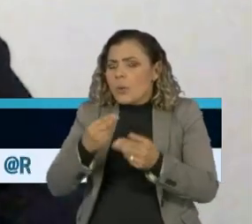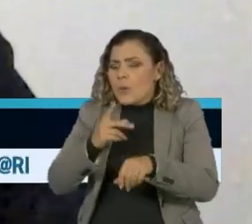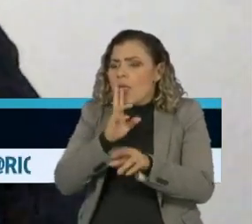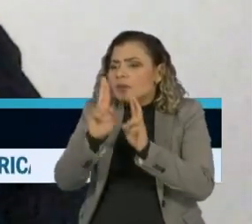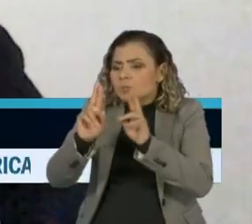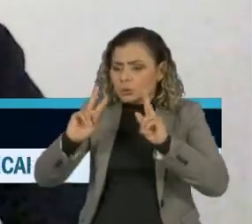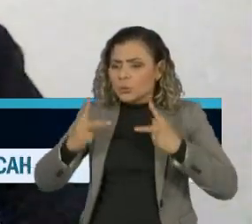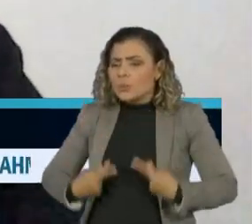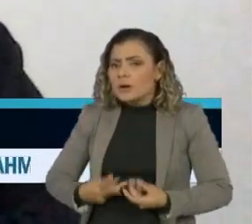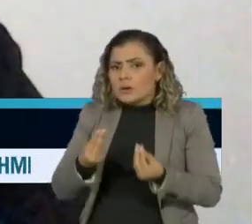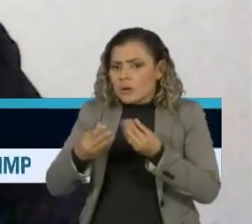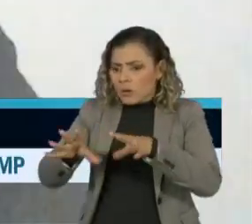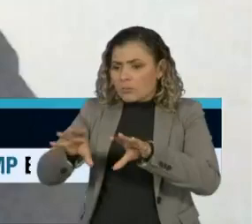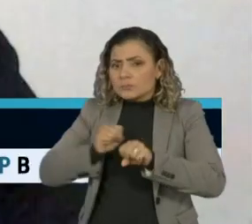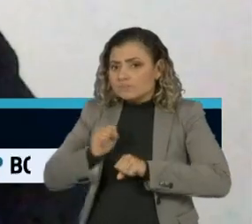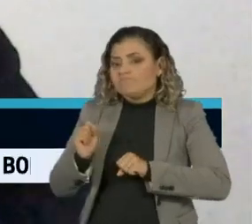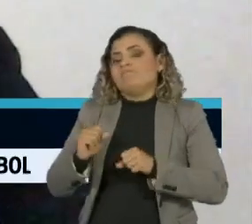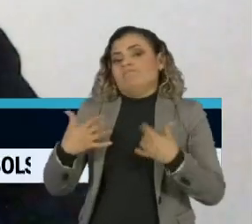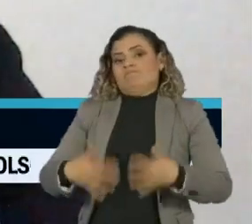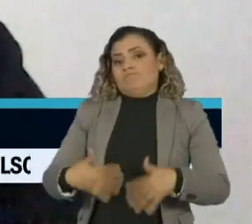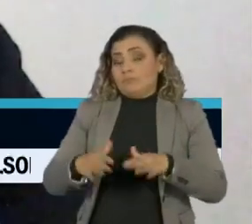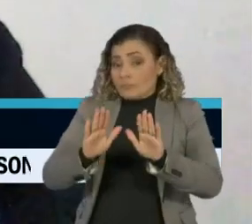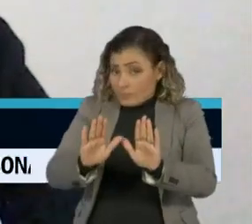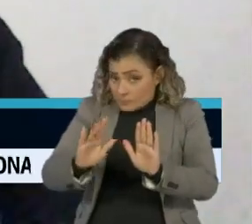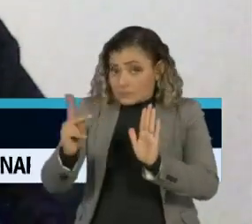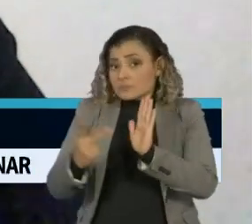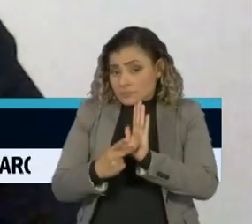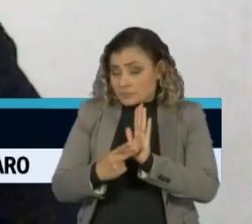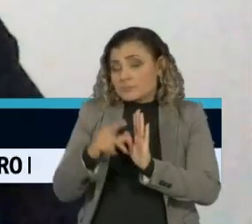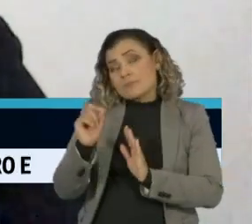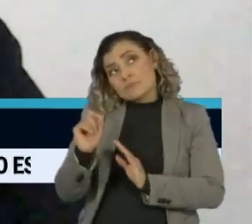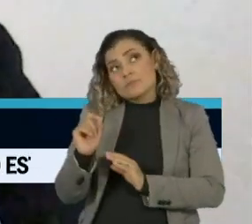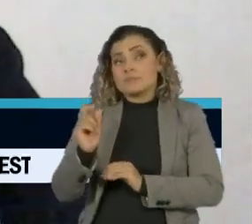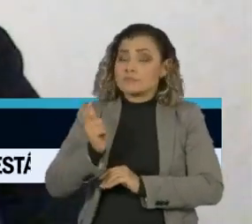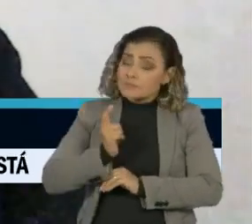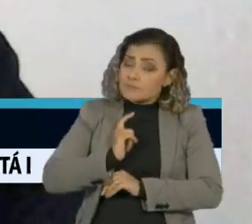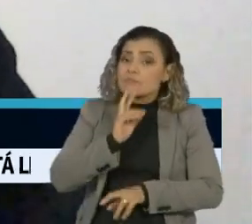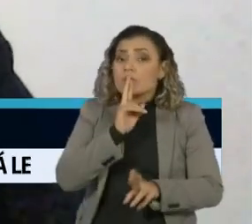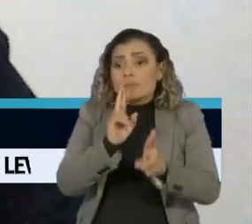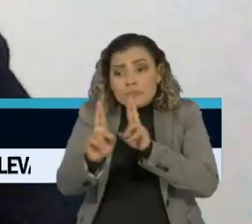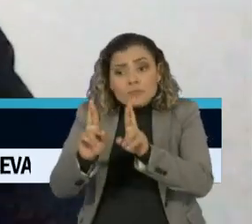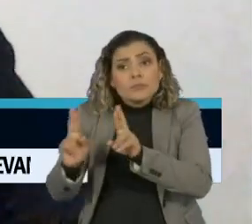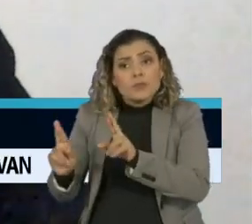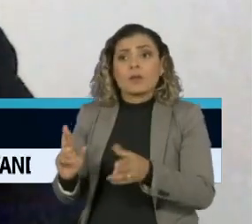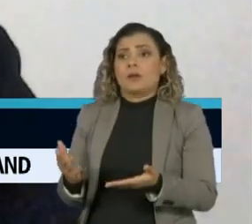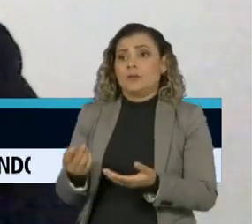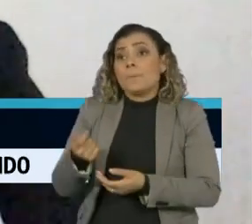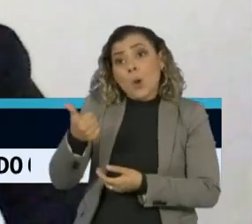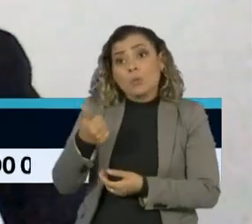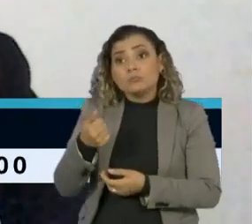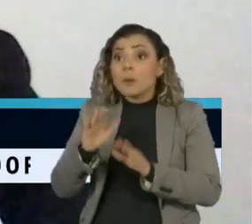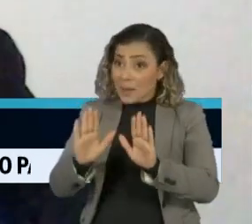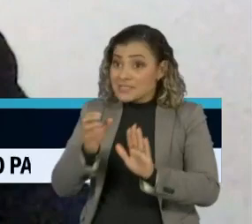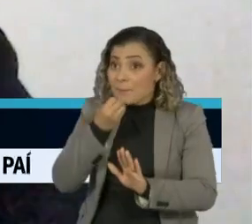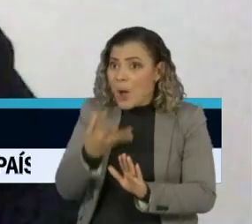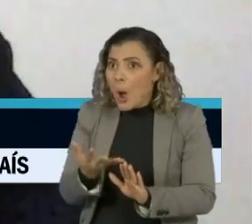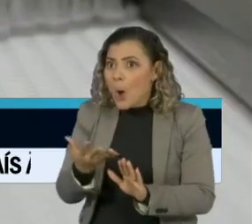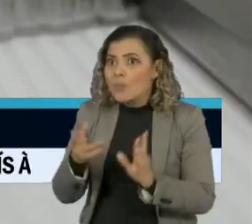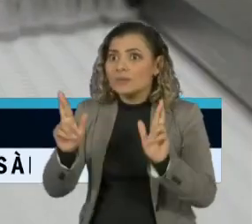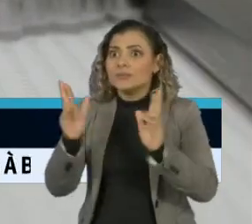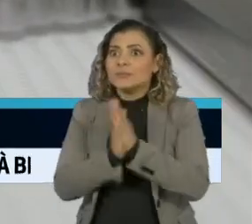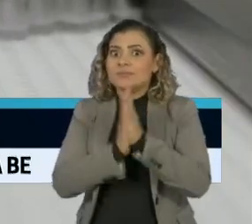em humanos infectados é grande mas de qualquer jeito são resultados que são bons é para